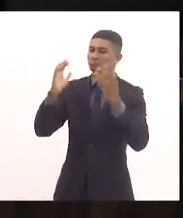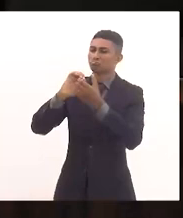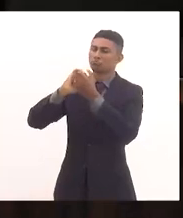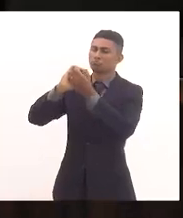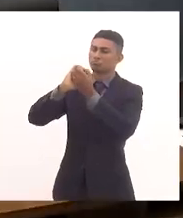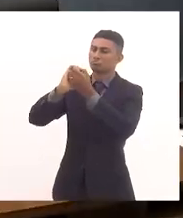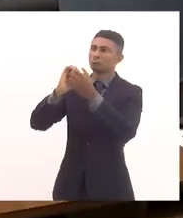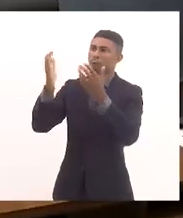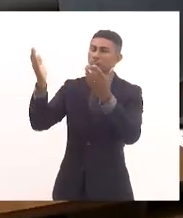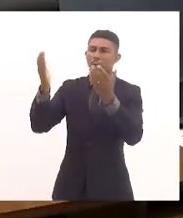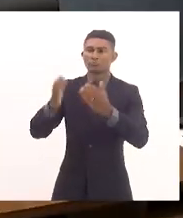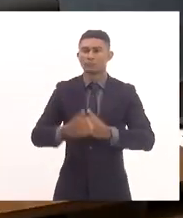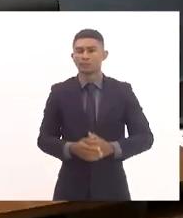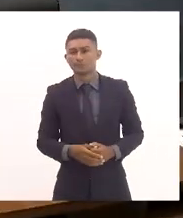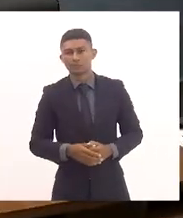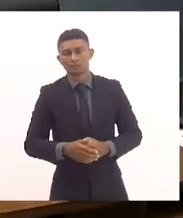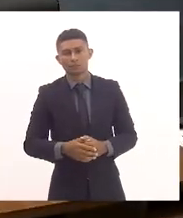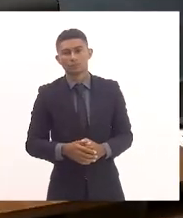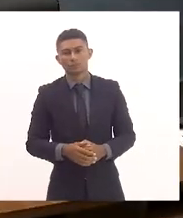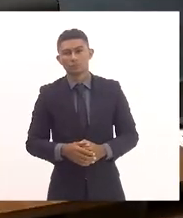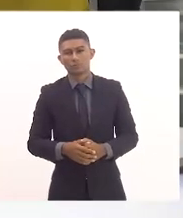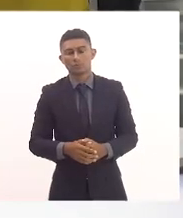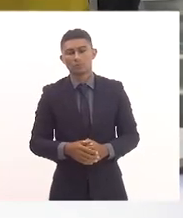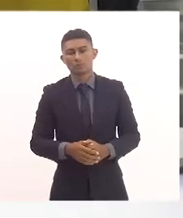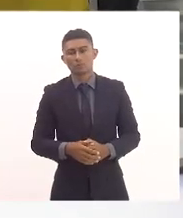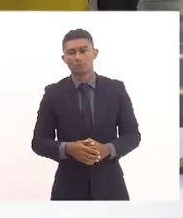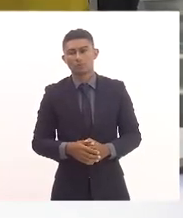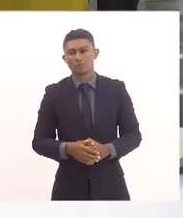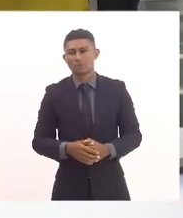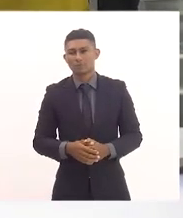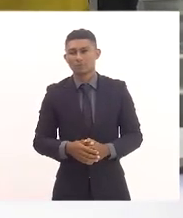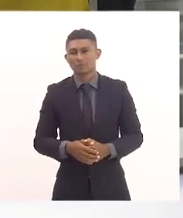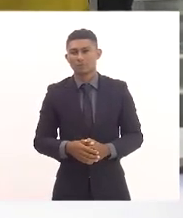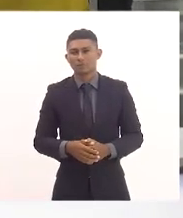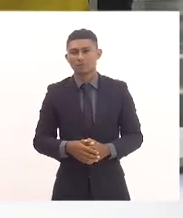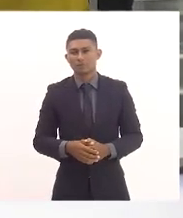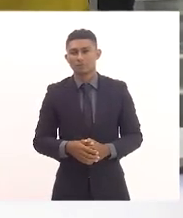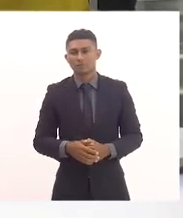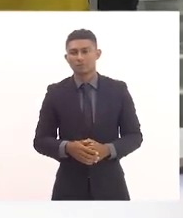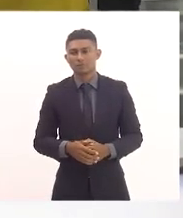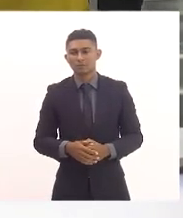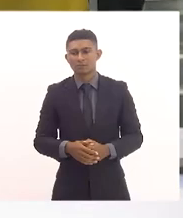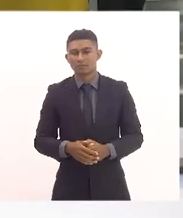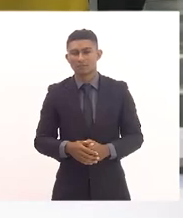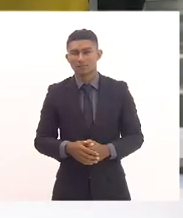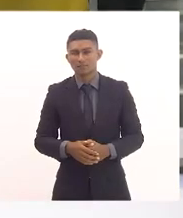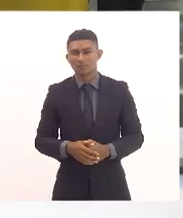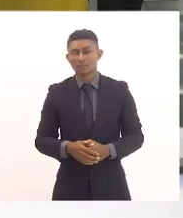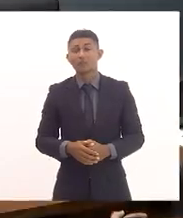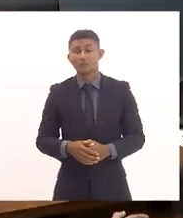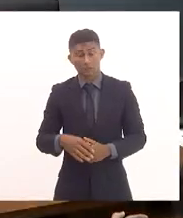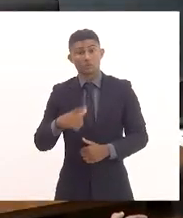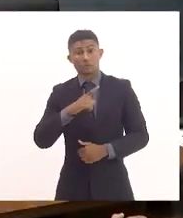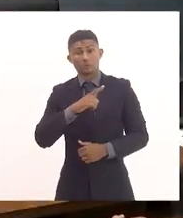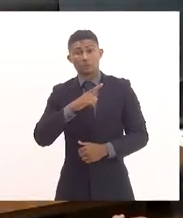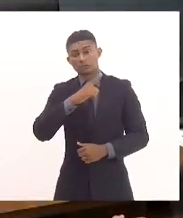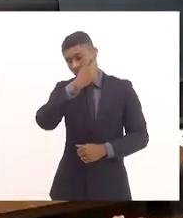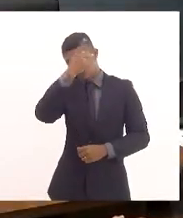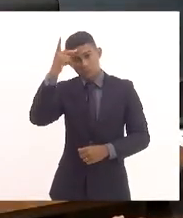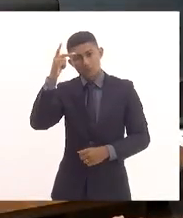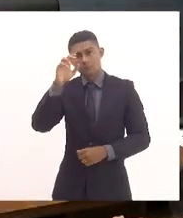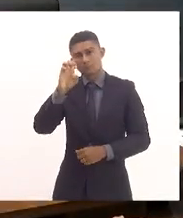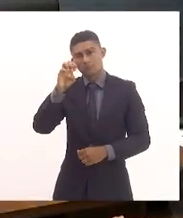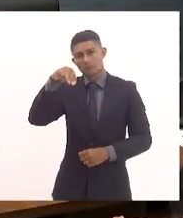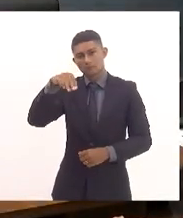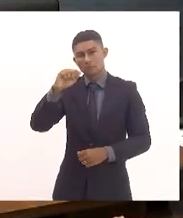Da Articulação Agroecológica, da Bio. É porque está com os... Da Emater, presidente. Destacar que tem bastante gente Emater, da Emater. Sejam